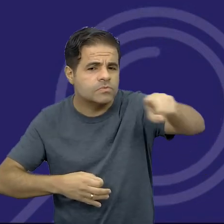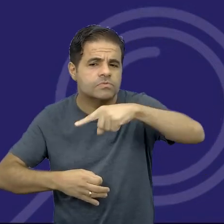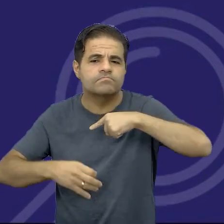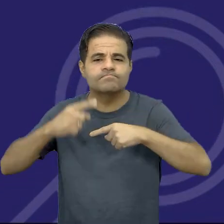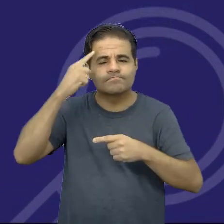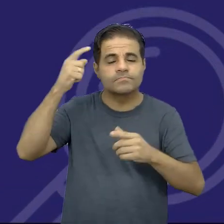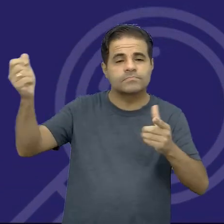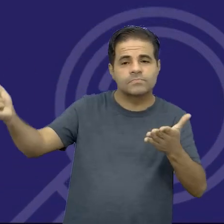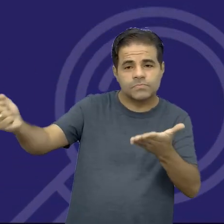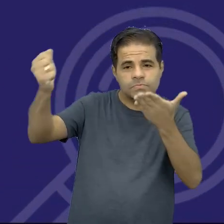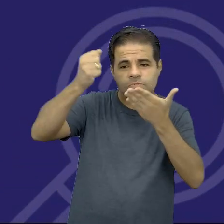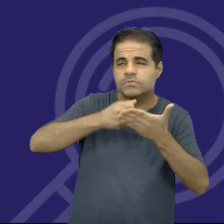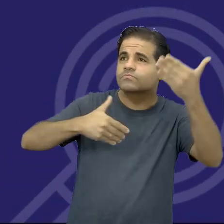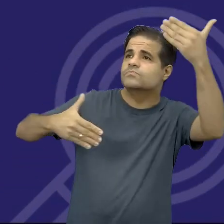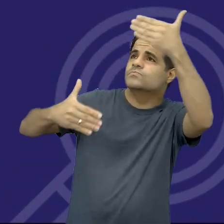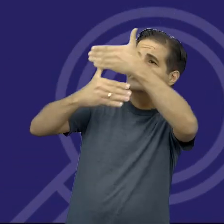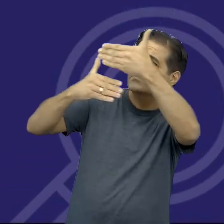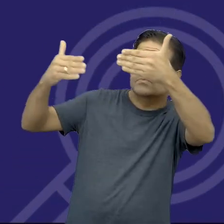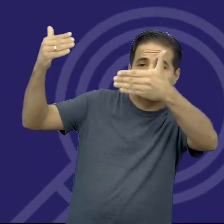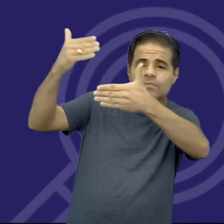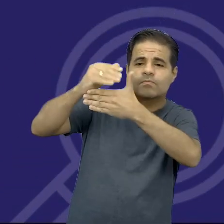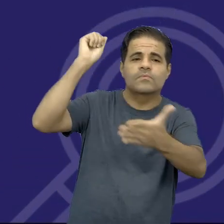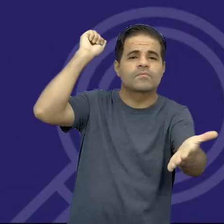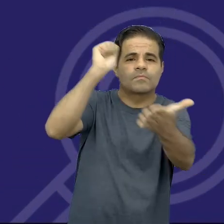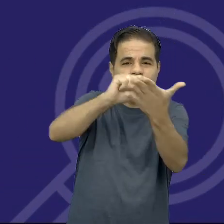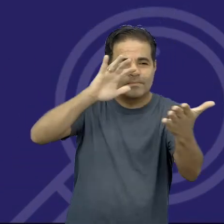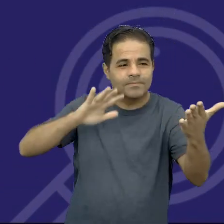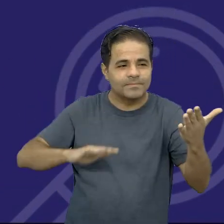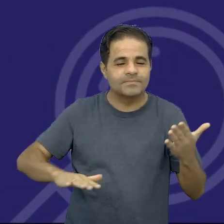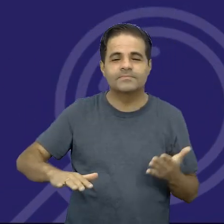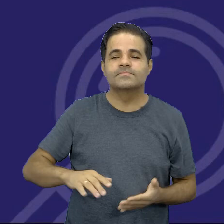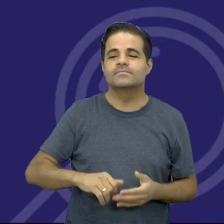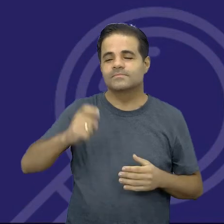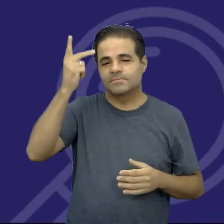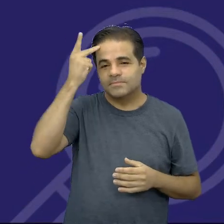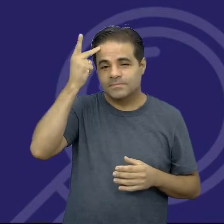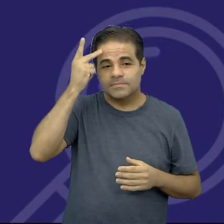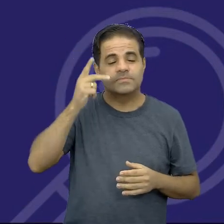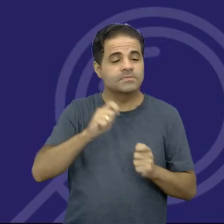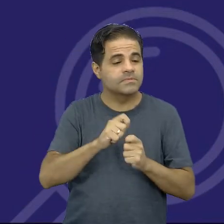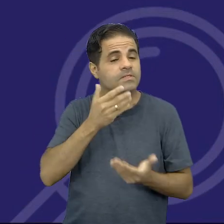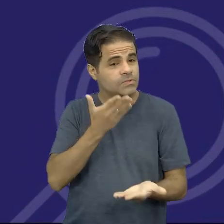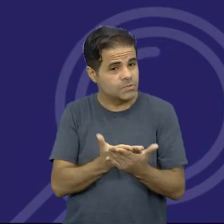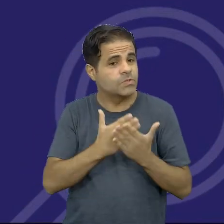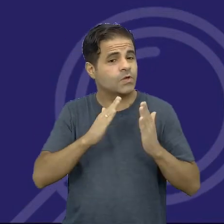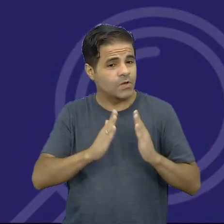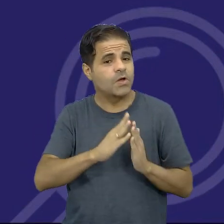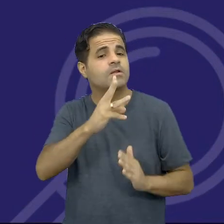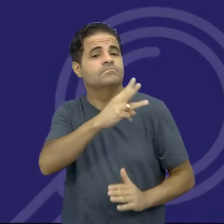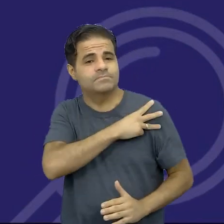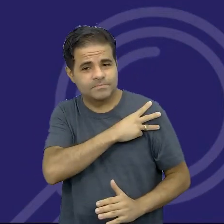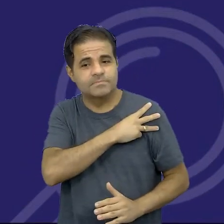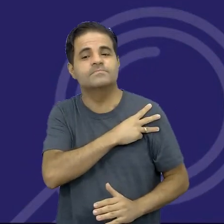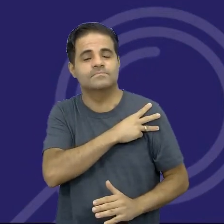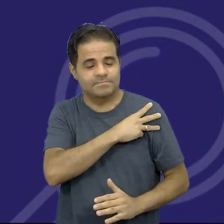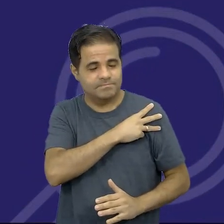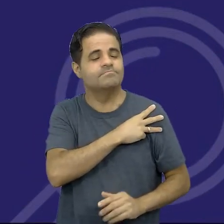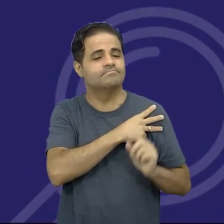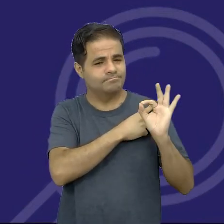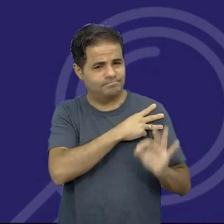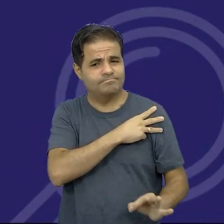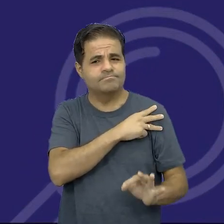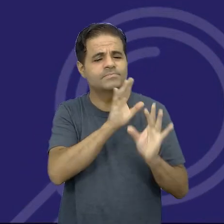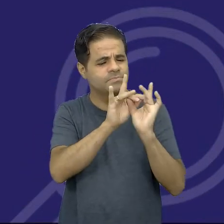aqui um print de uma atividade prevista no Caderno São Paulo Faz Escola, da terceira série do ensino médio, que